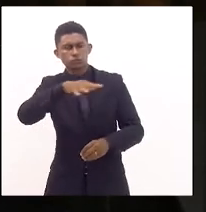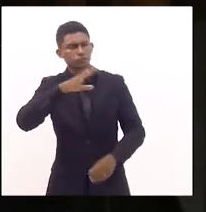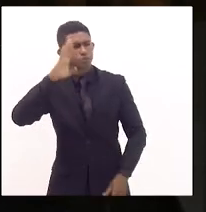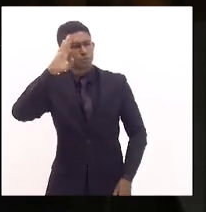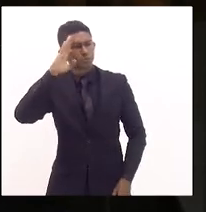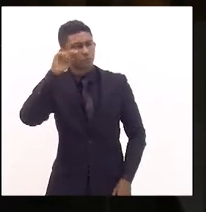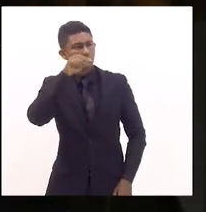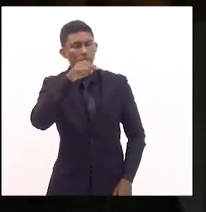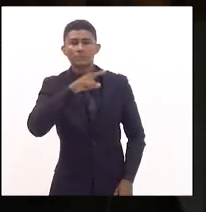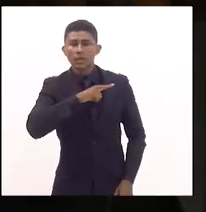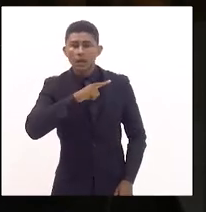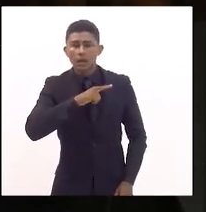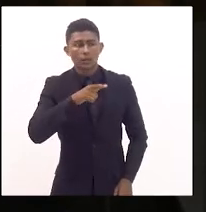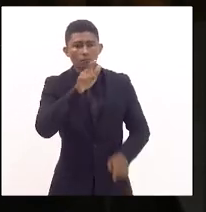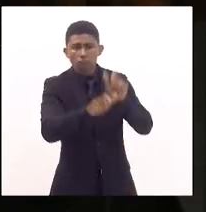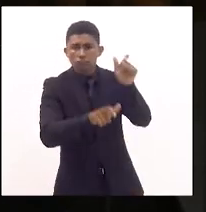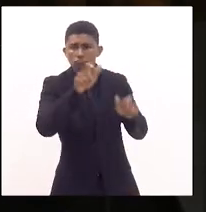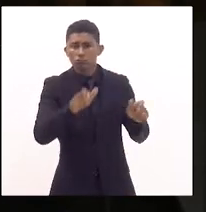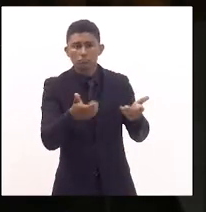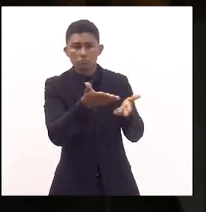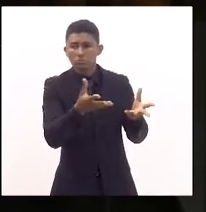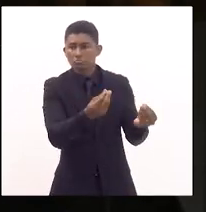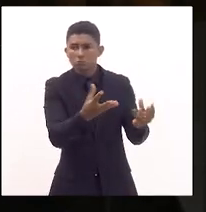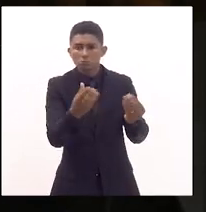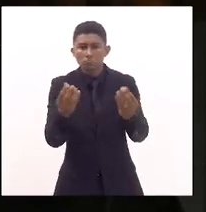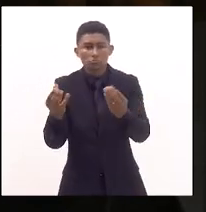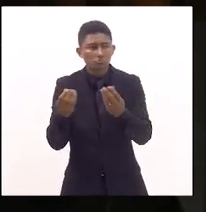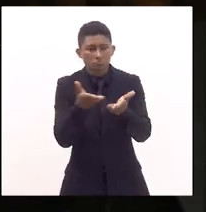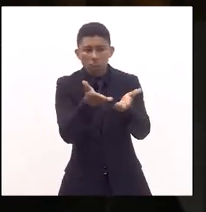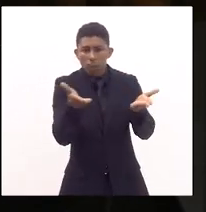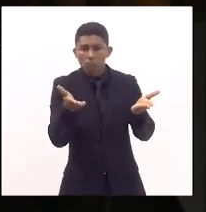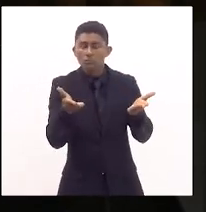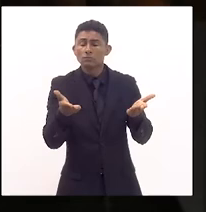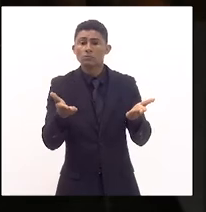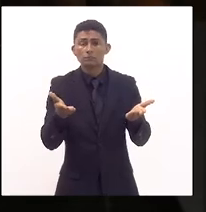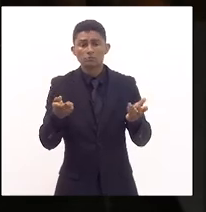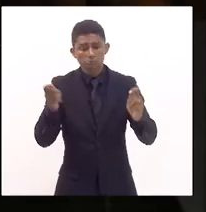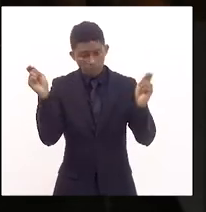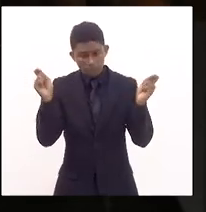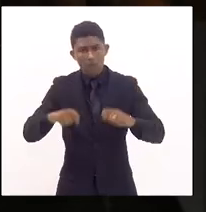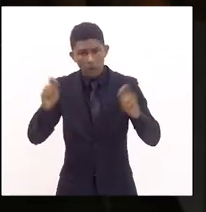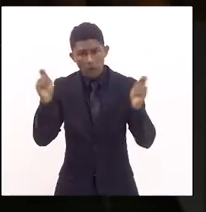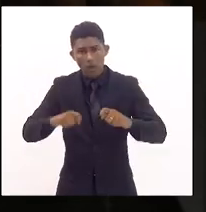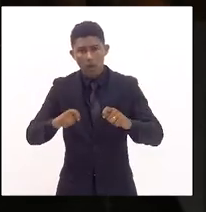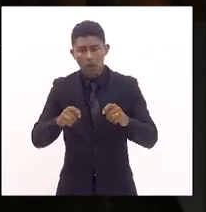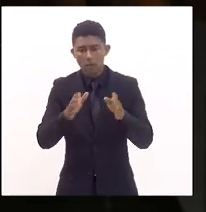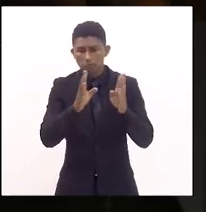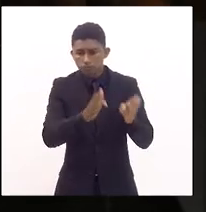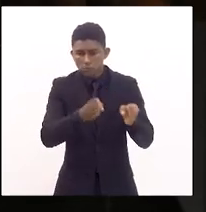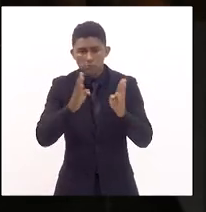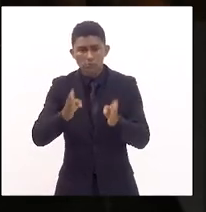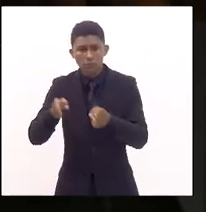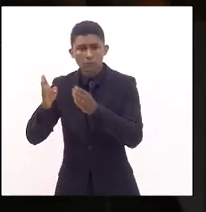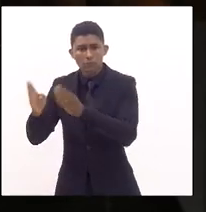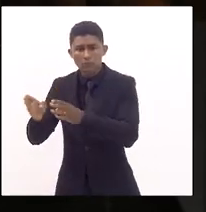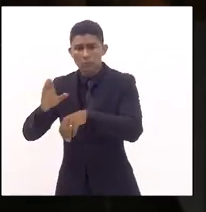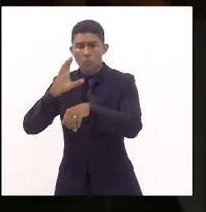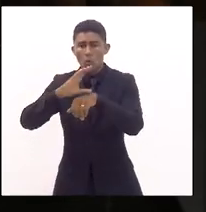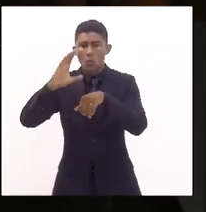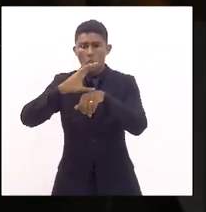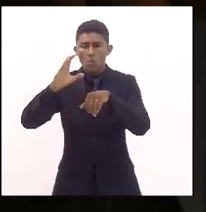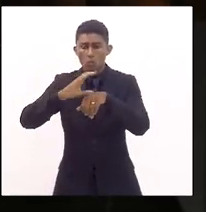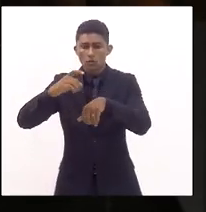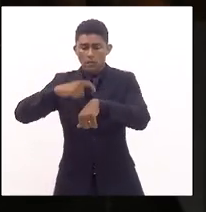tão grandioso como é, consegue haver um cronograma de trabalho, de implantação desse curso no